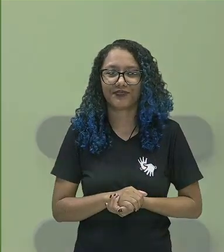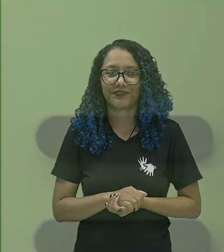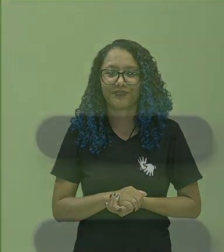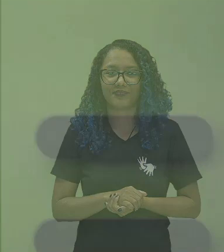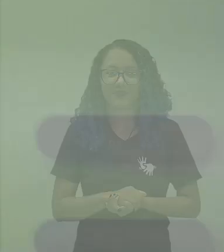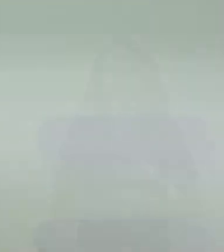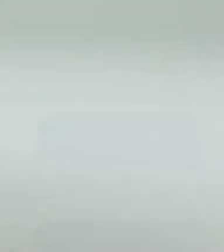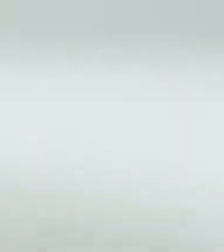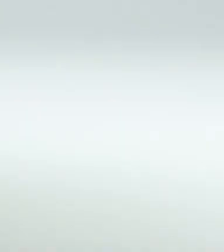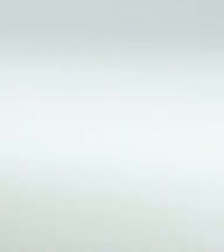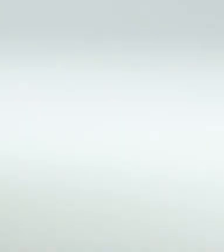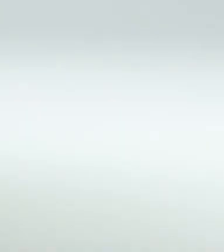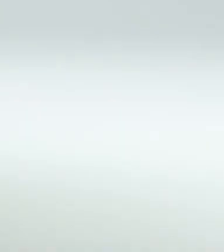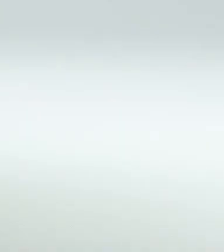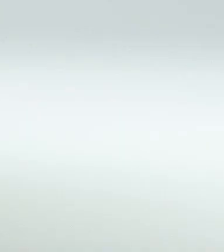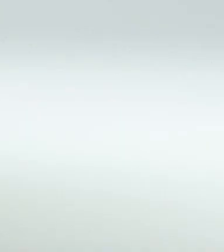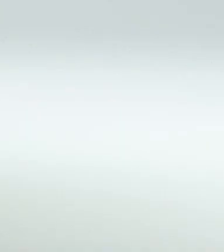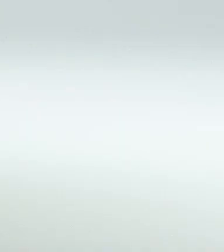aula.